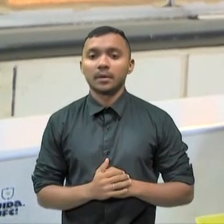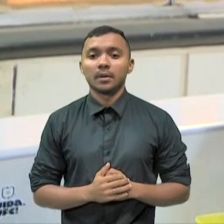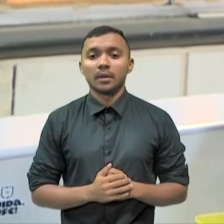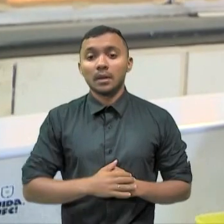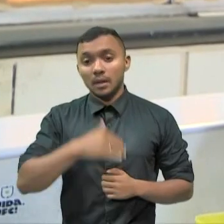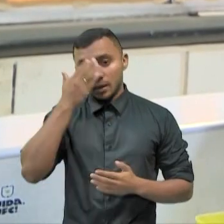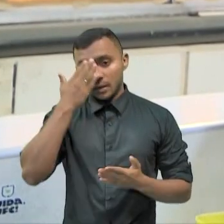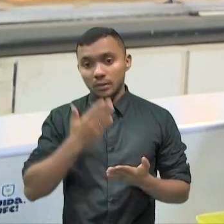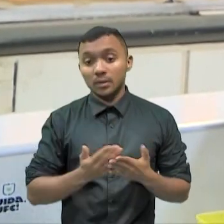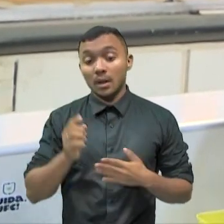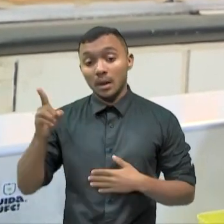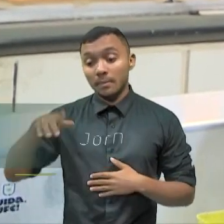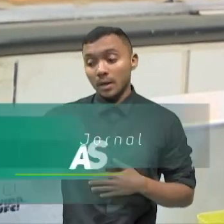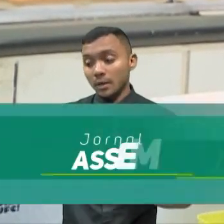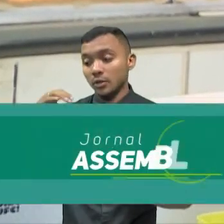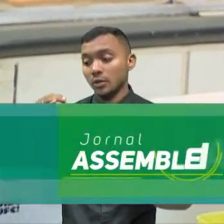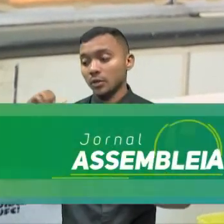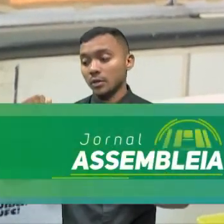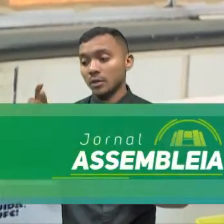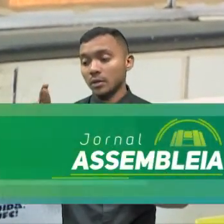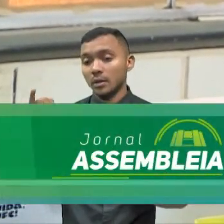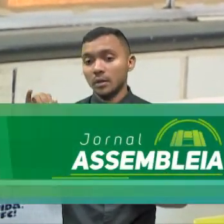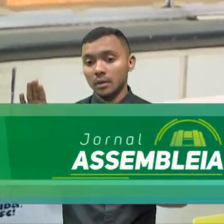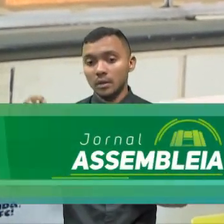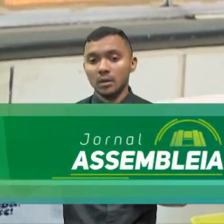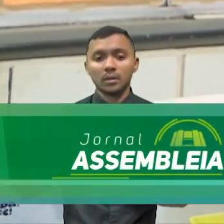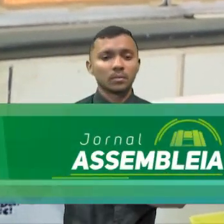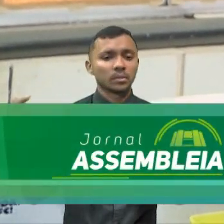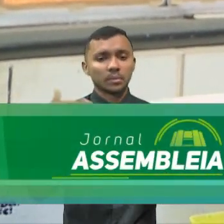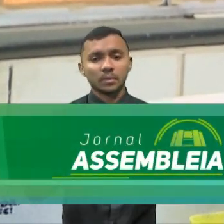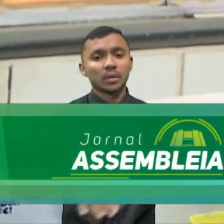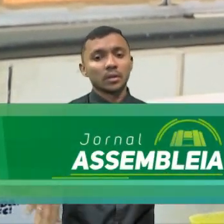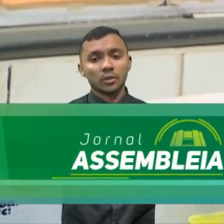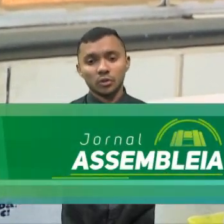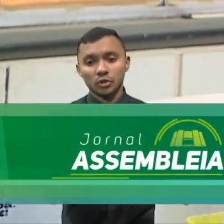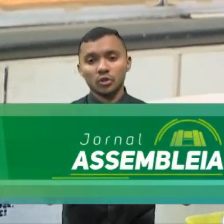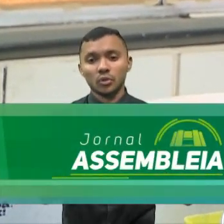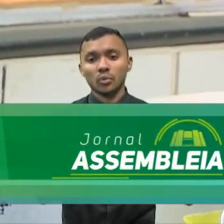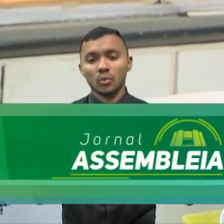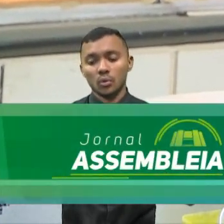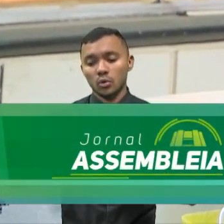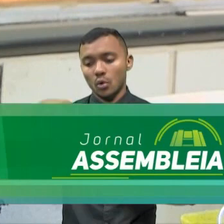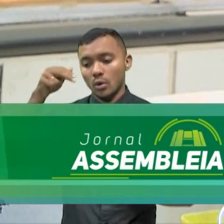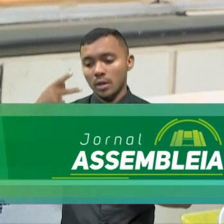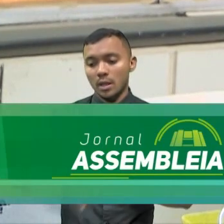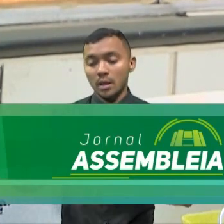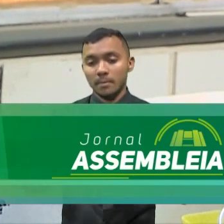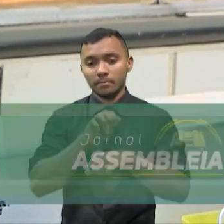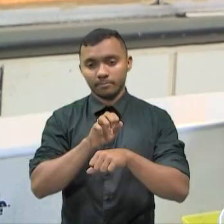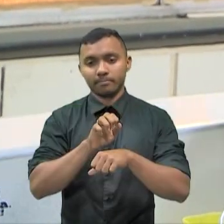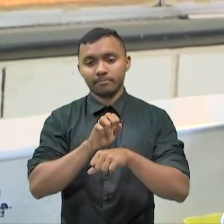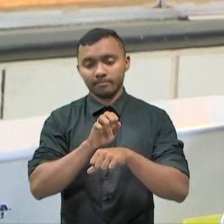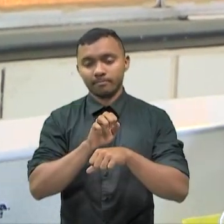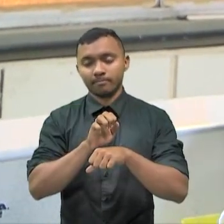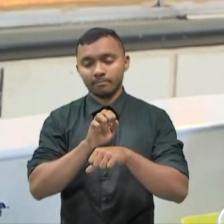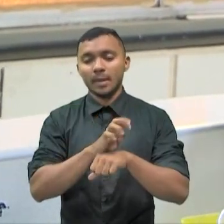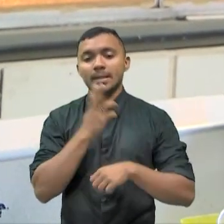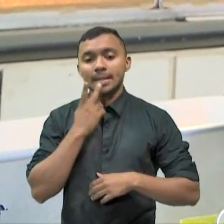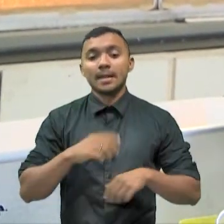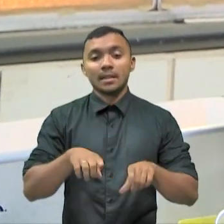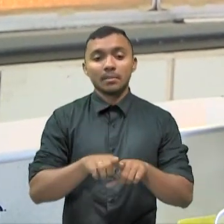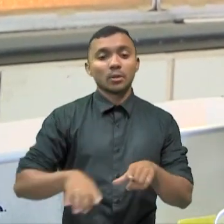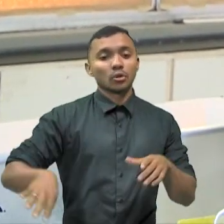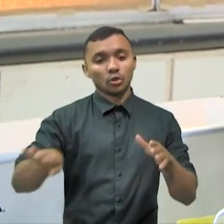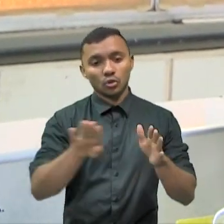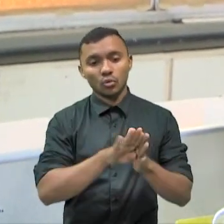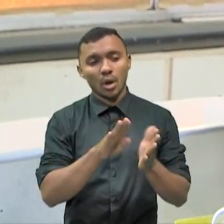vindo do Caribe, né, passando pela foz do Rio Amazonas e esteja chegado até o norte do Brasil. E agora já está por todo o Nordeste brasileiro, chegando até registros